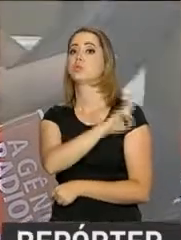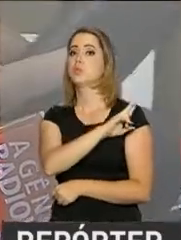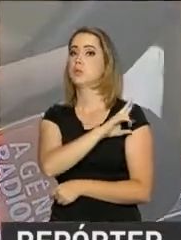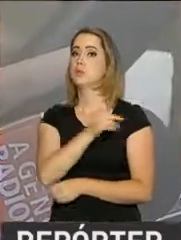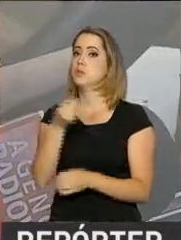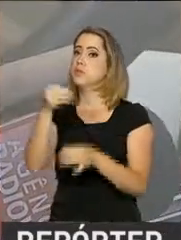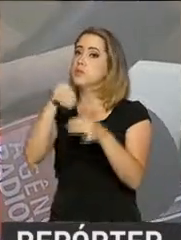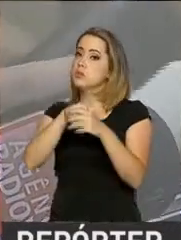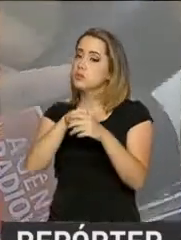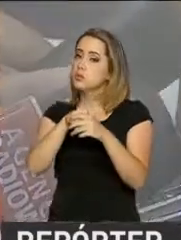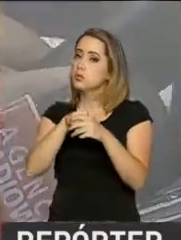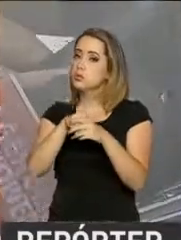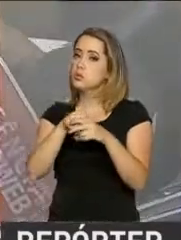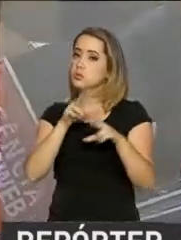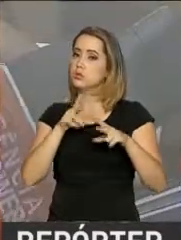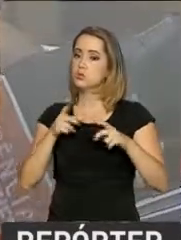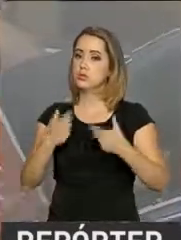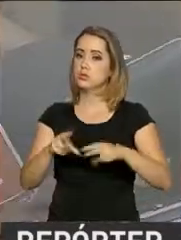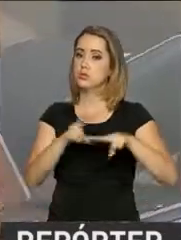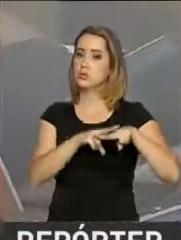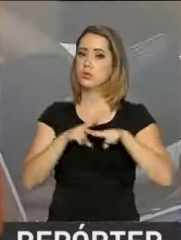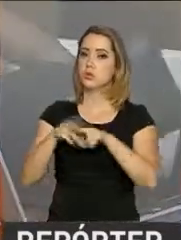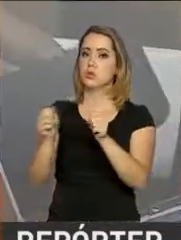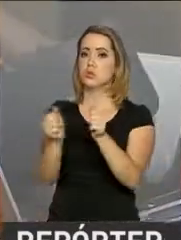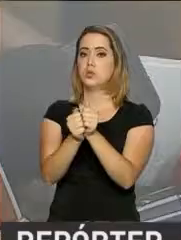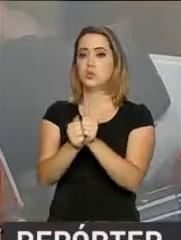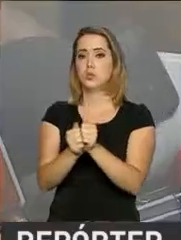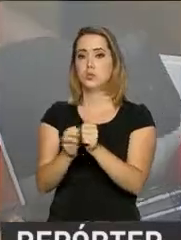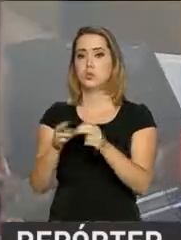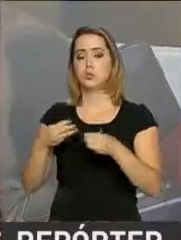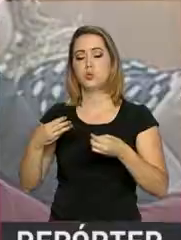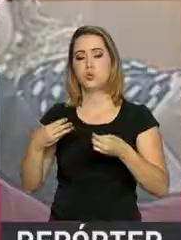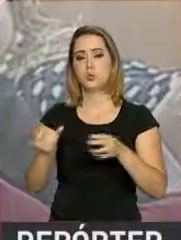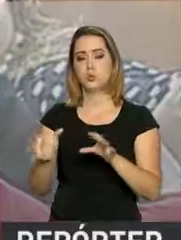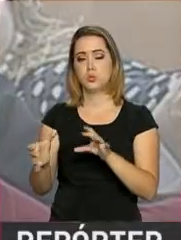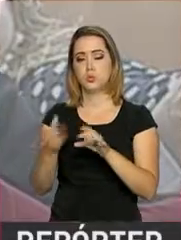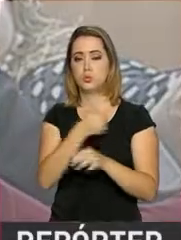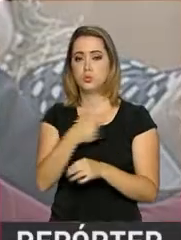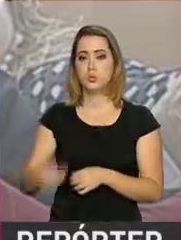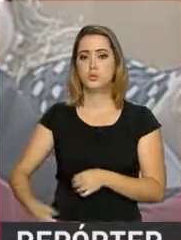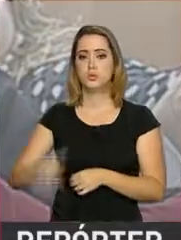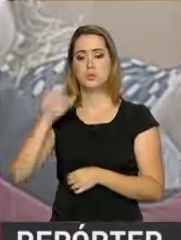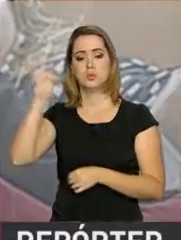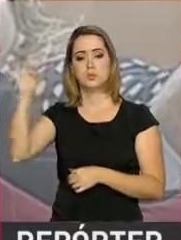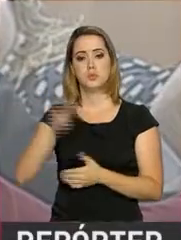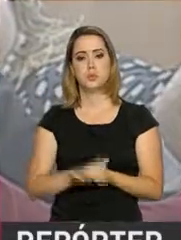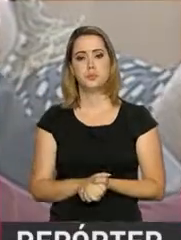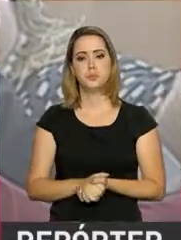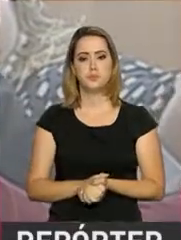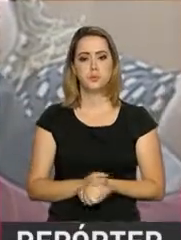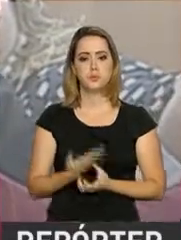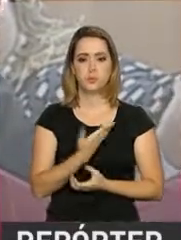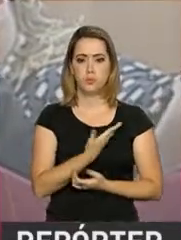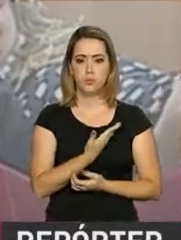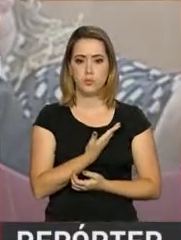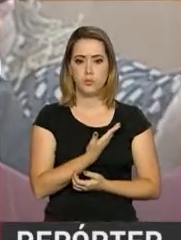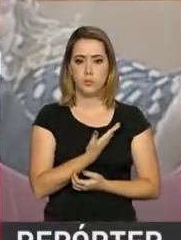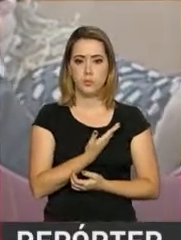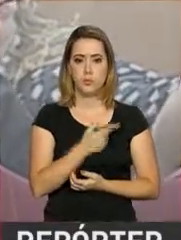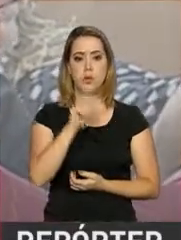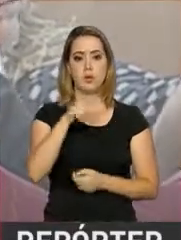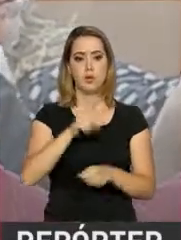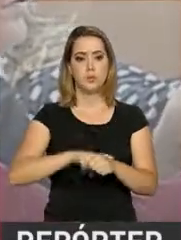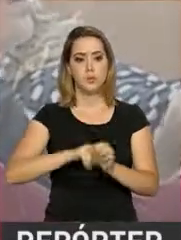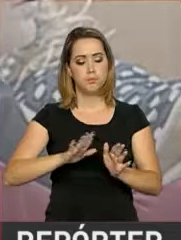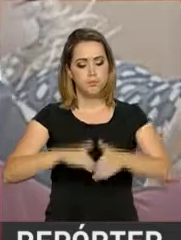prisional e na área da segurança pública é interligado com o departamento penitenciário nacional ora encantamento apoio com parceria da união é fundamental